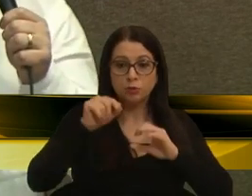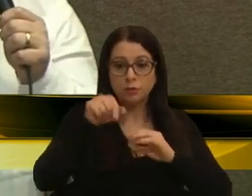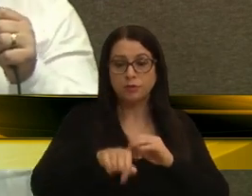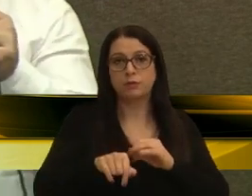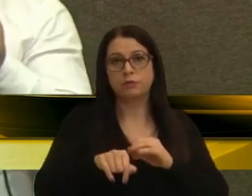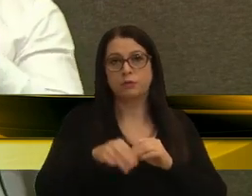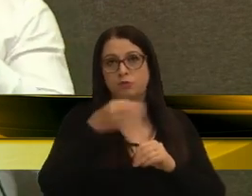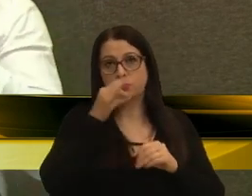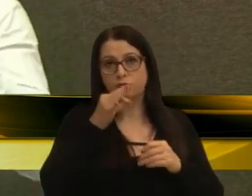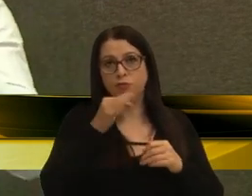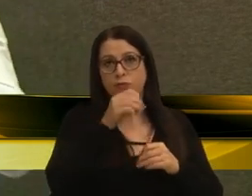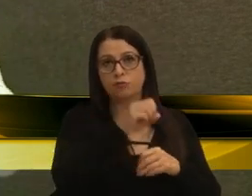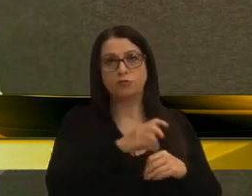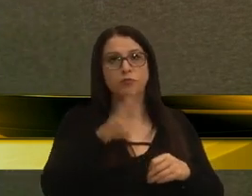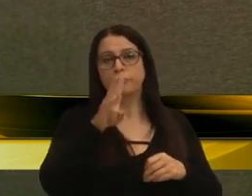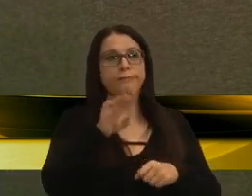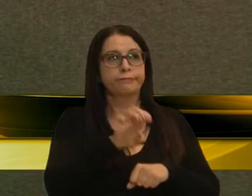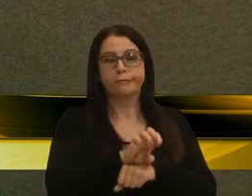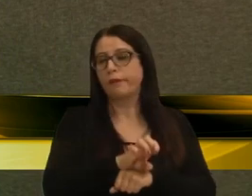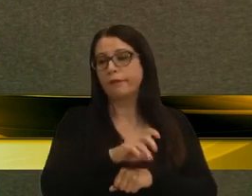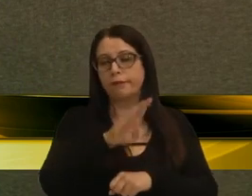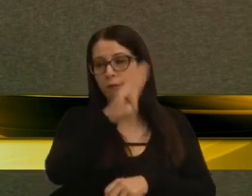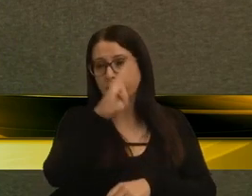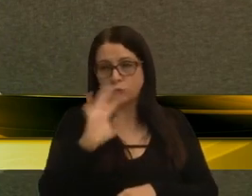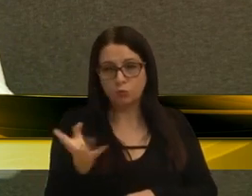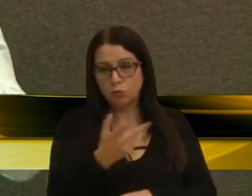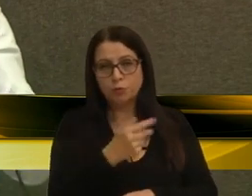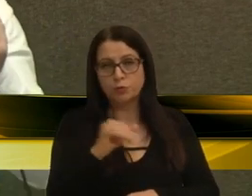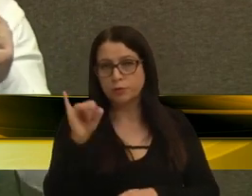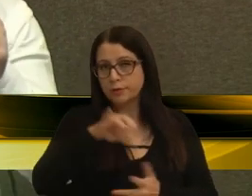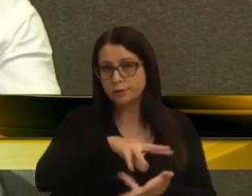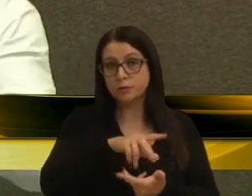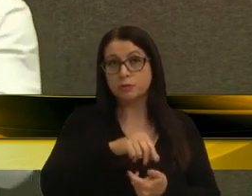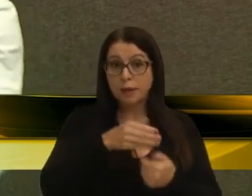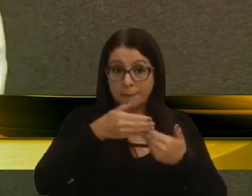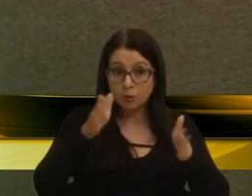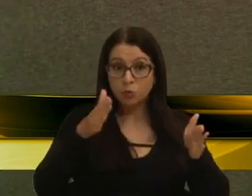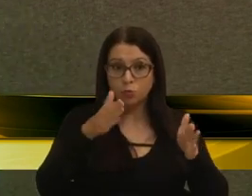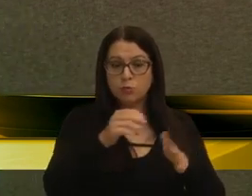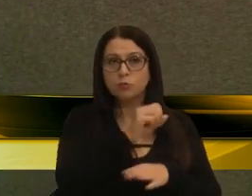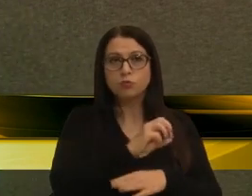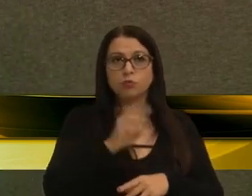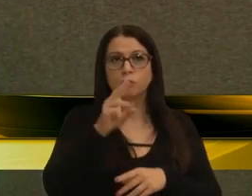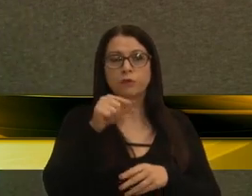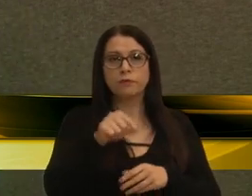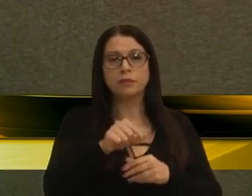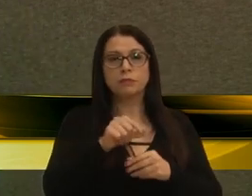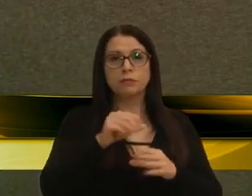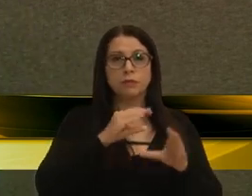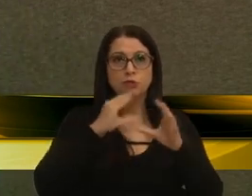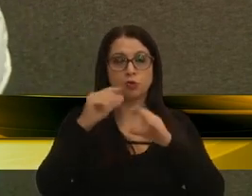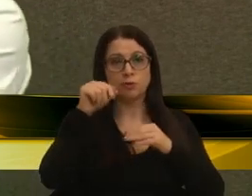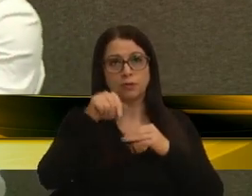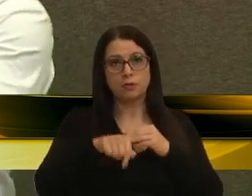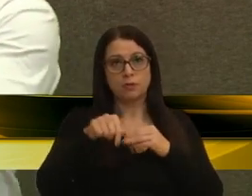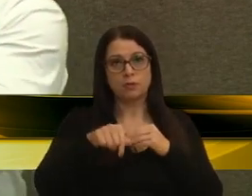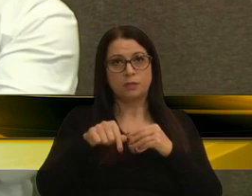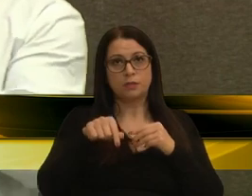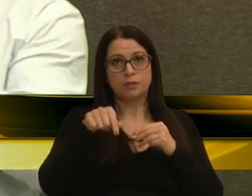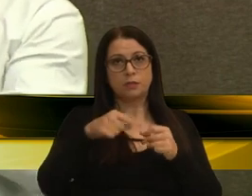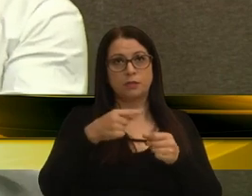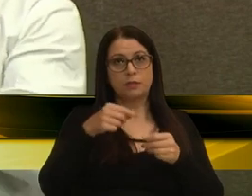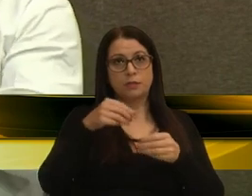shows a nível estadual nacional e internacional que a abertura desse show fosse feito por cantores daqui da nossa